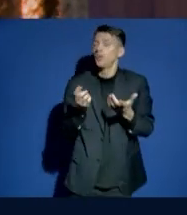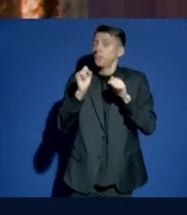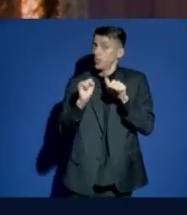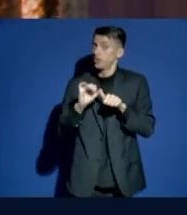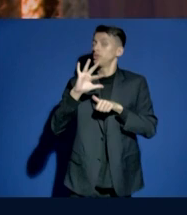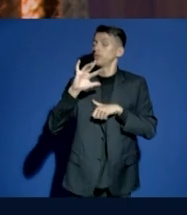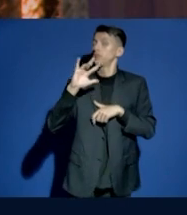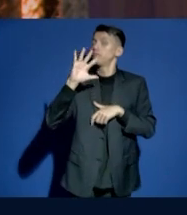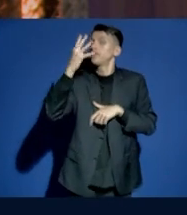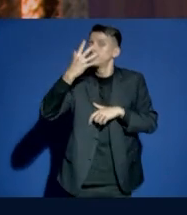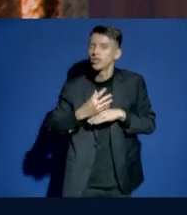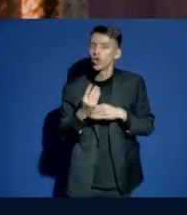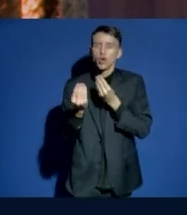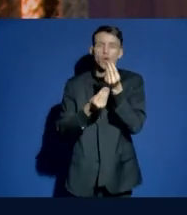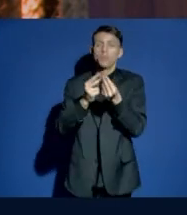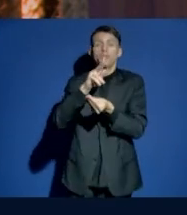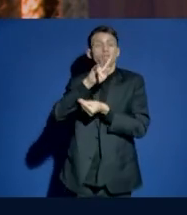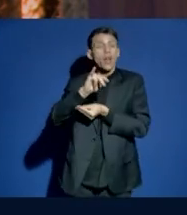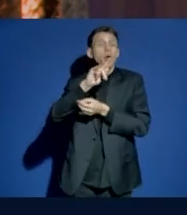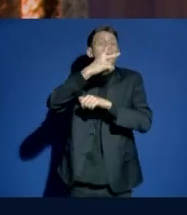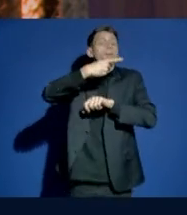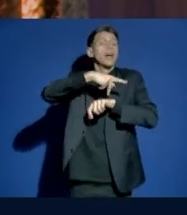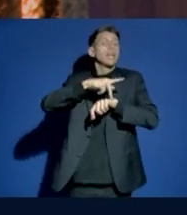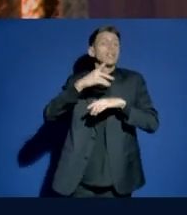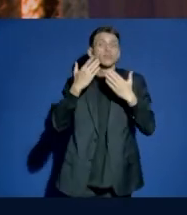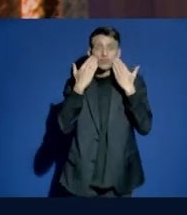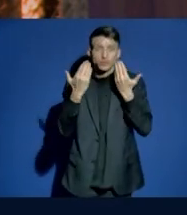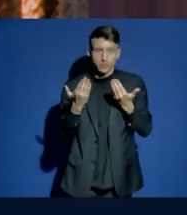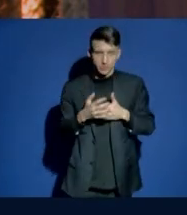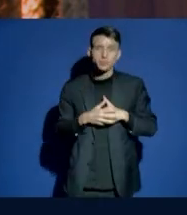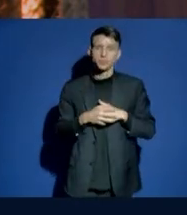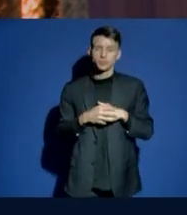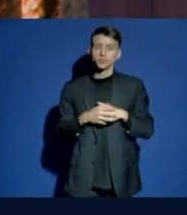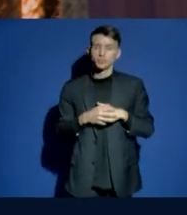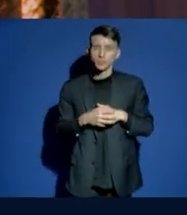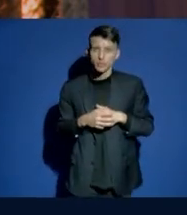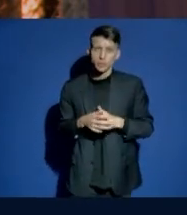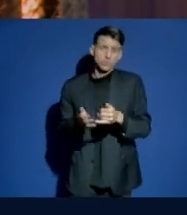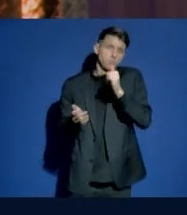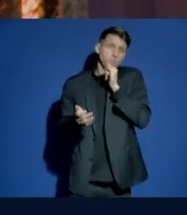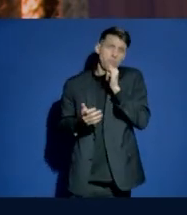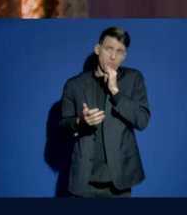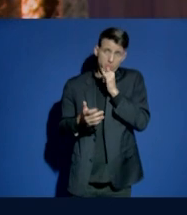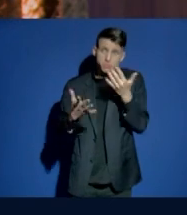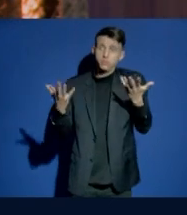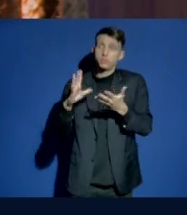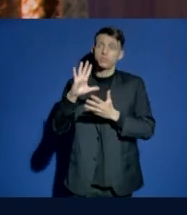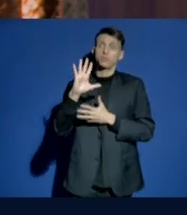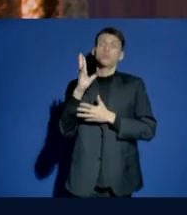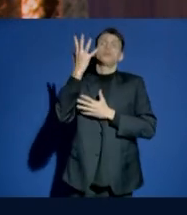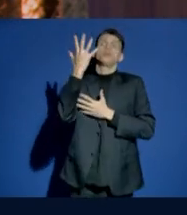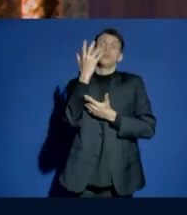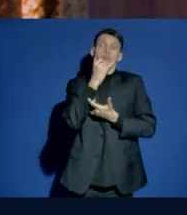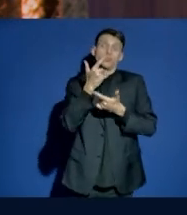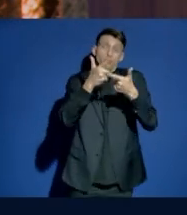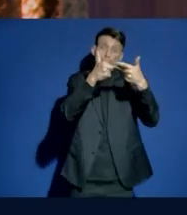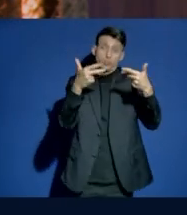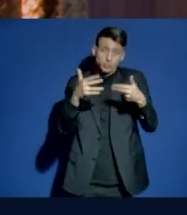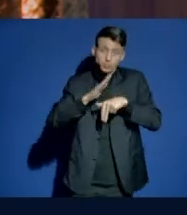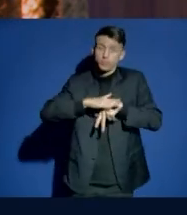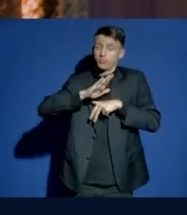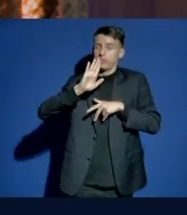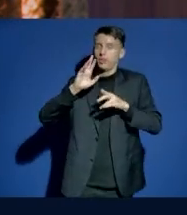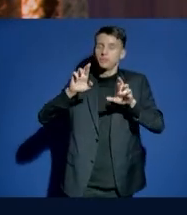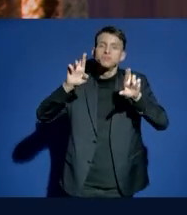acontecer como vai ficar o país diante disso como vai ficar o país diante de um cenário Mais Positivo mais